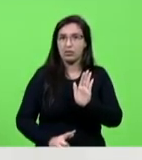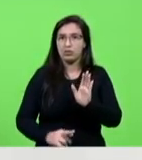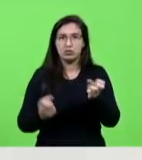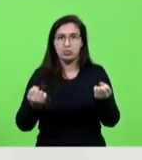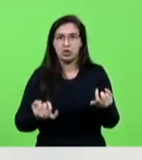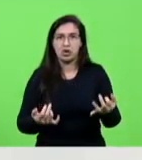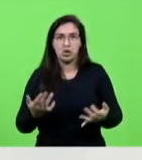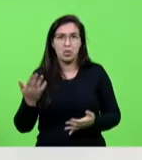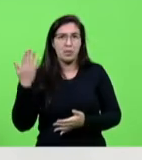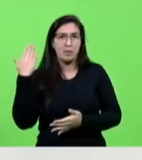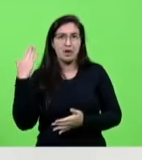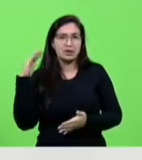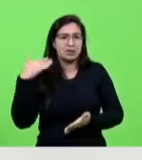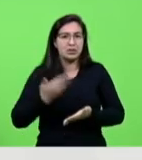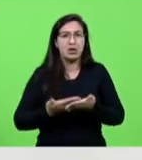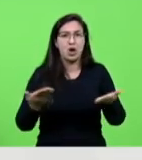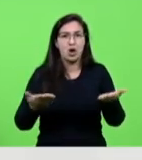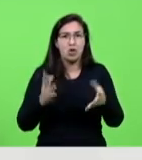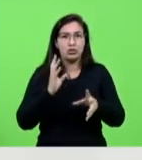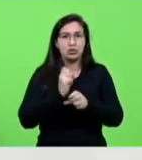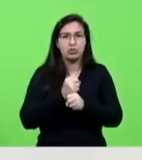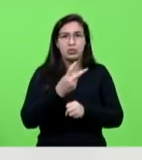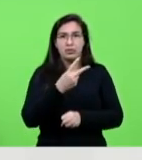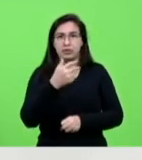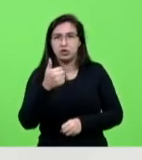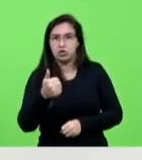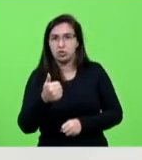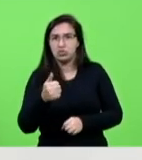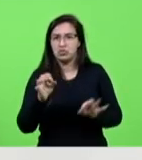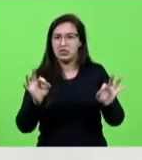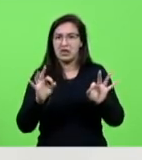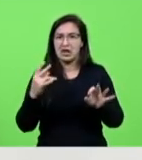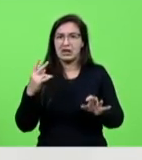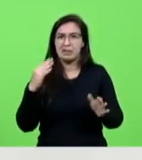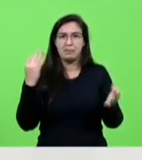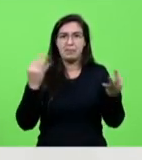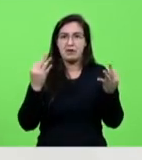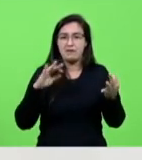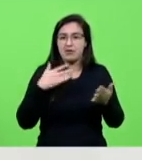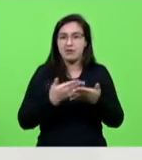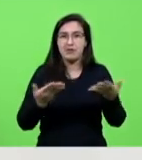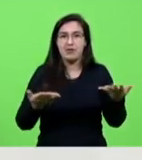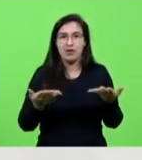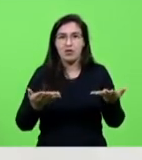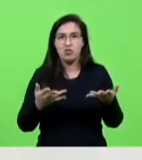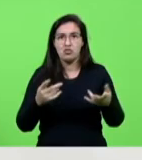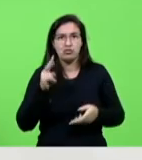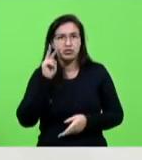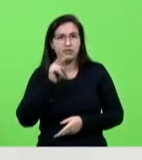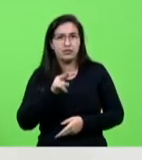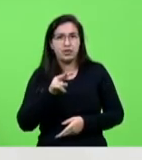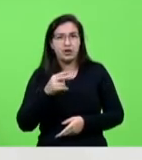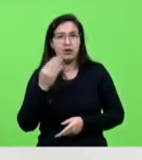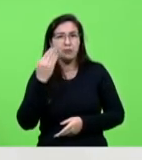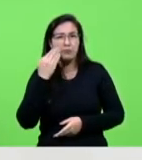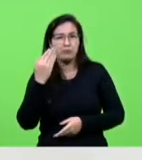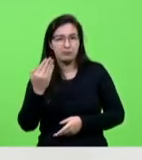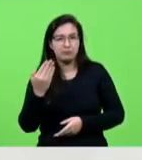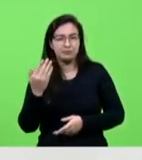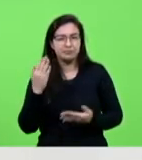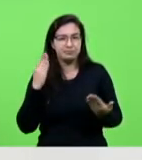viu em 21 anos tão perfeito, me fez ver um dado. Coloca para mim aquela